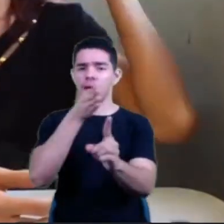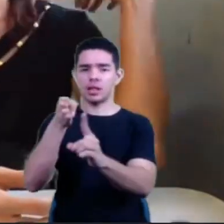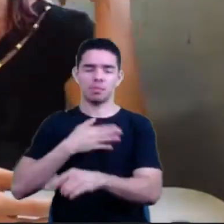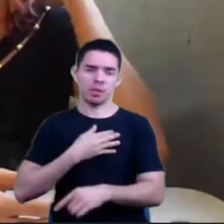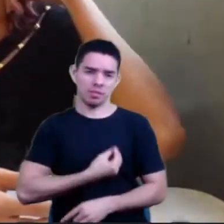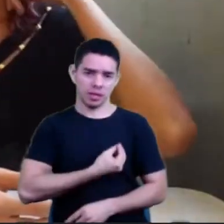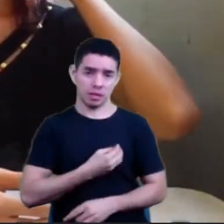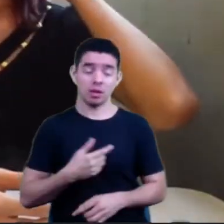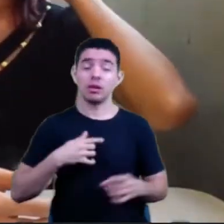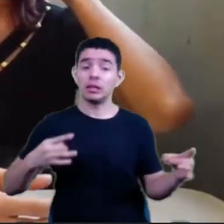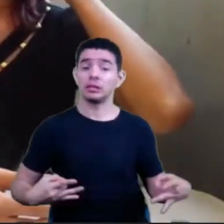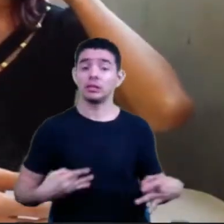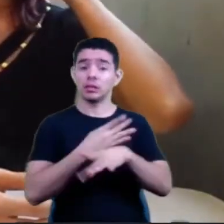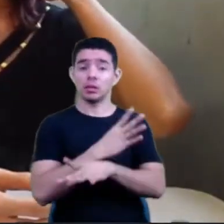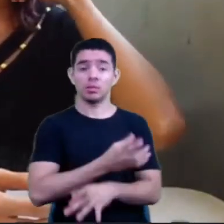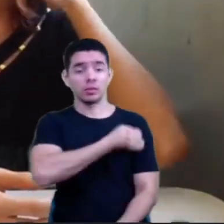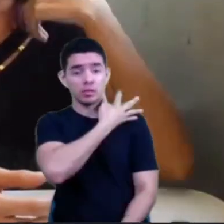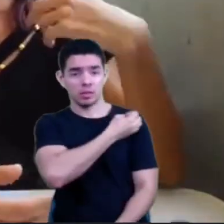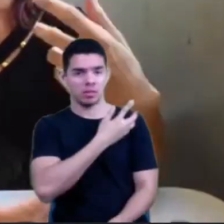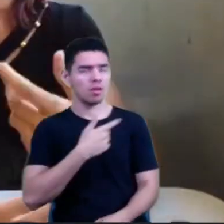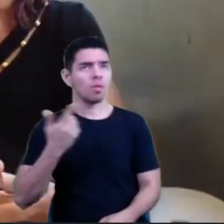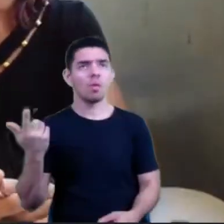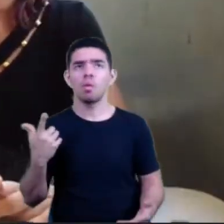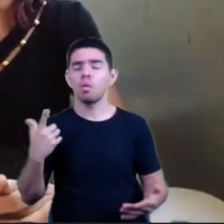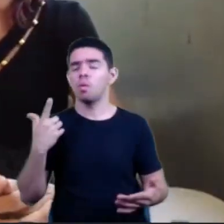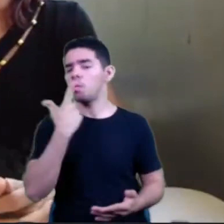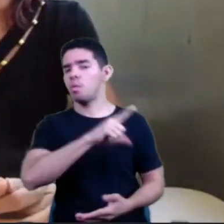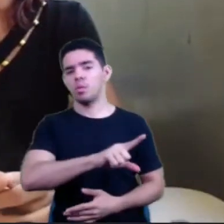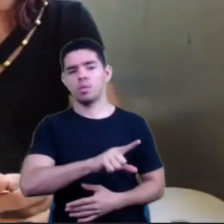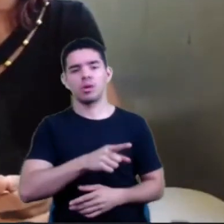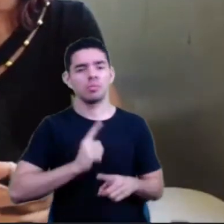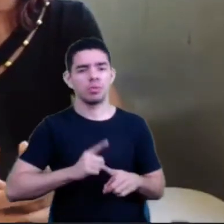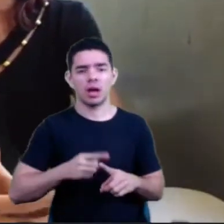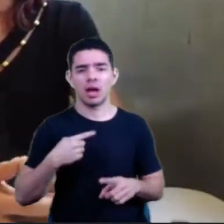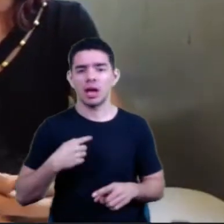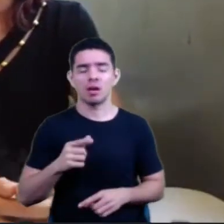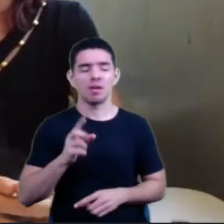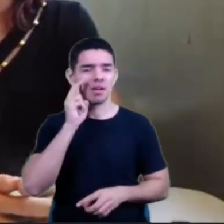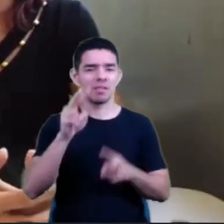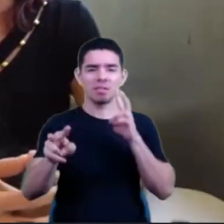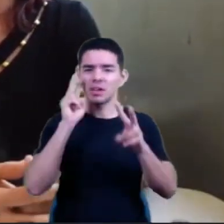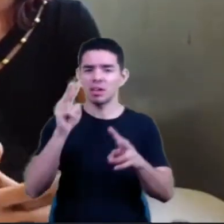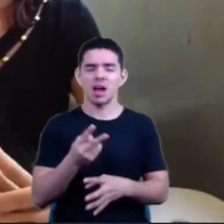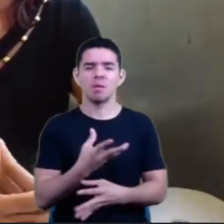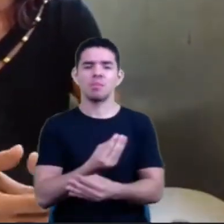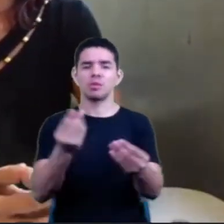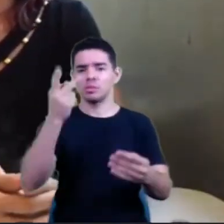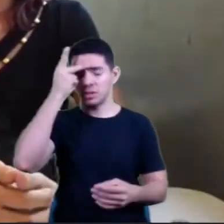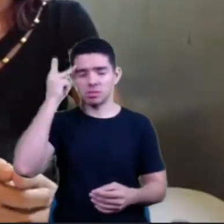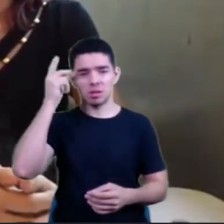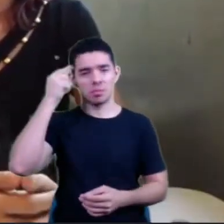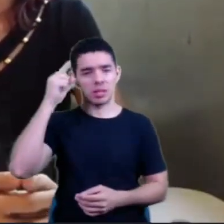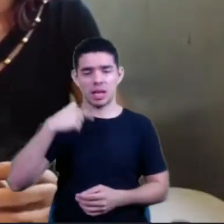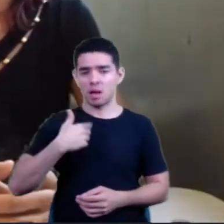E para mim terminar o ensino médio foi uma conquista muito grande, porque até então eu via muitas das pessoas que eu não